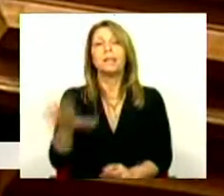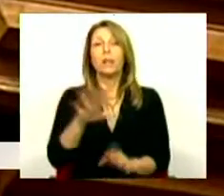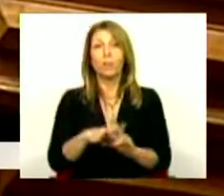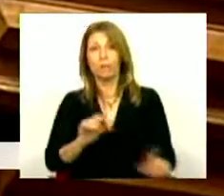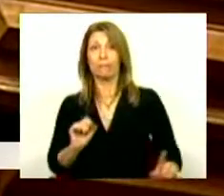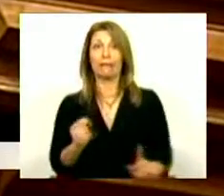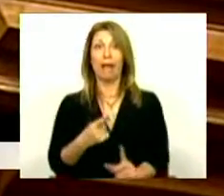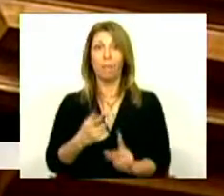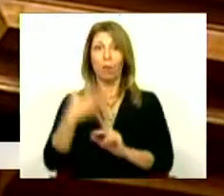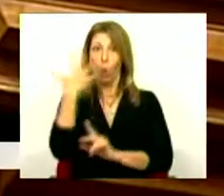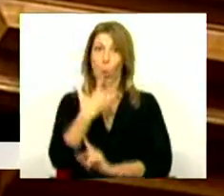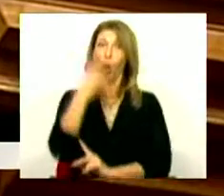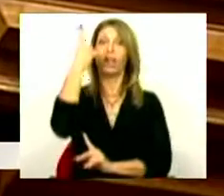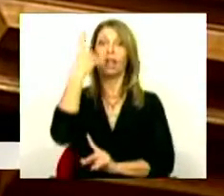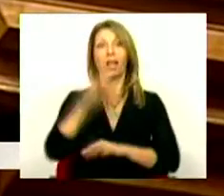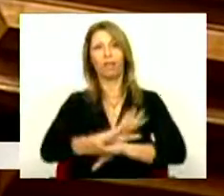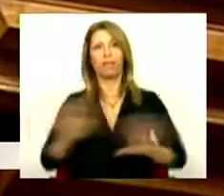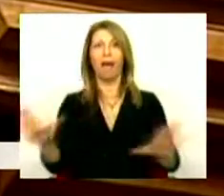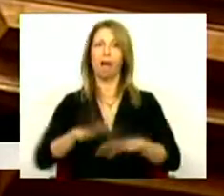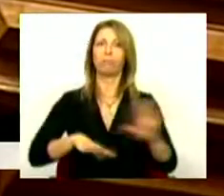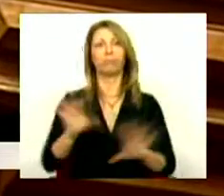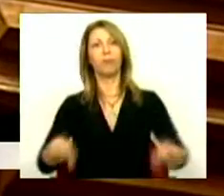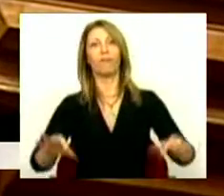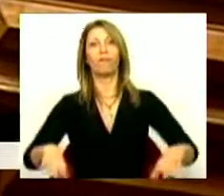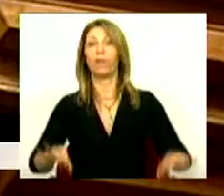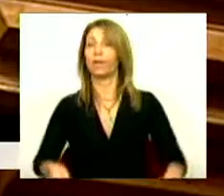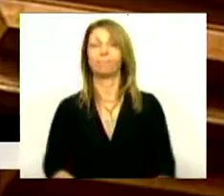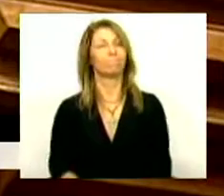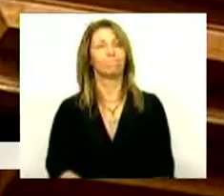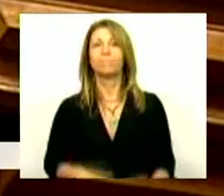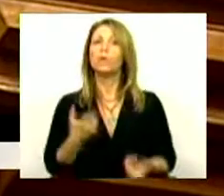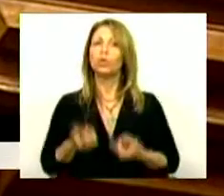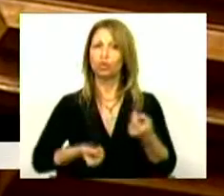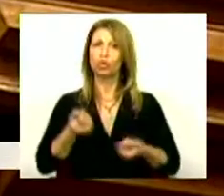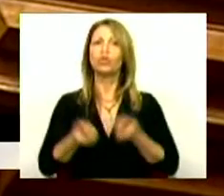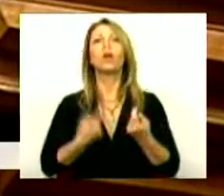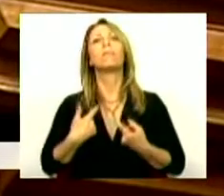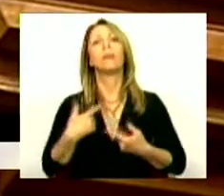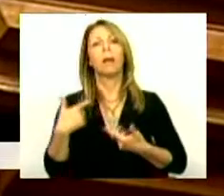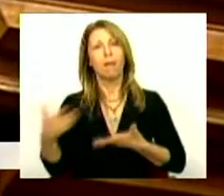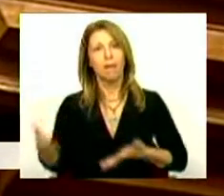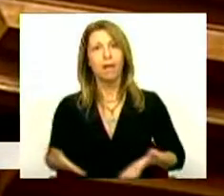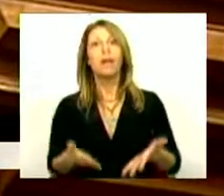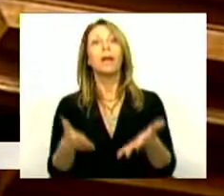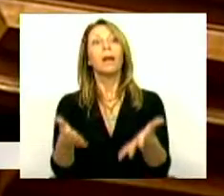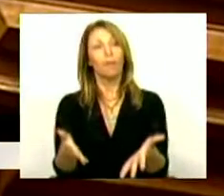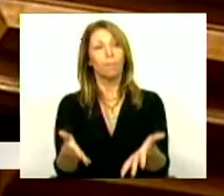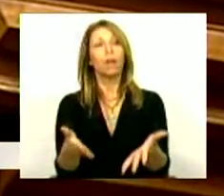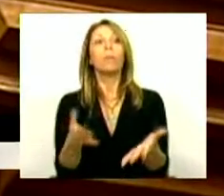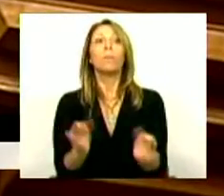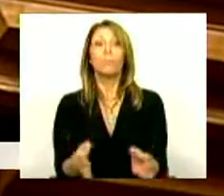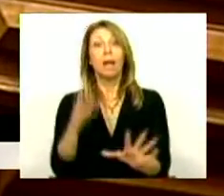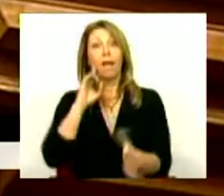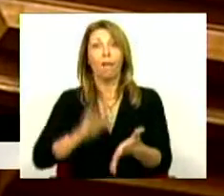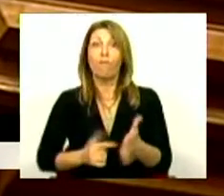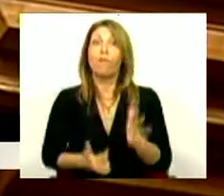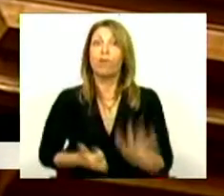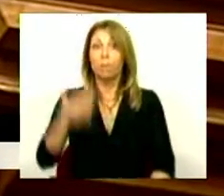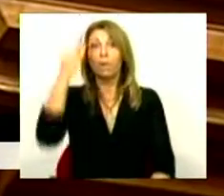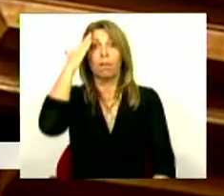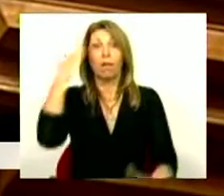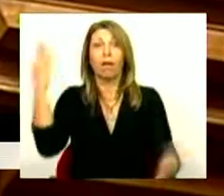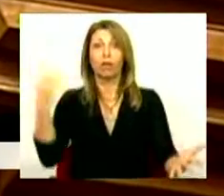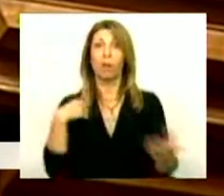caminho faz-se caminhando e, portanto, estaremos com certeza, embora defendamos que é fundamental ouvir os outros